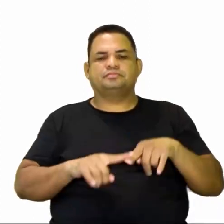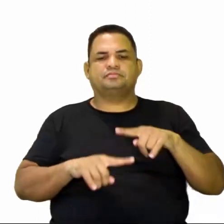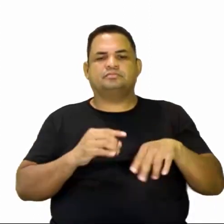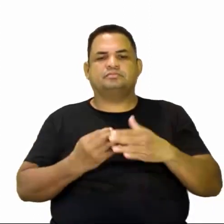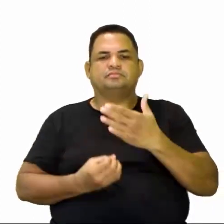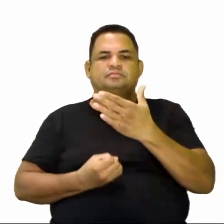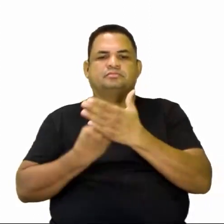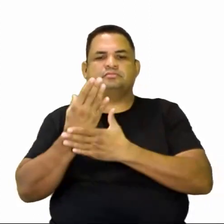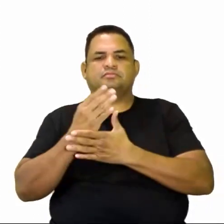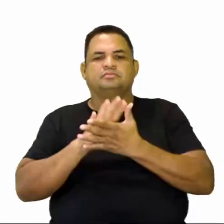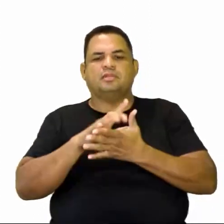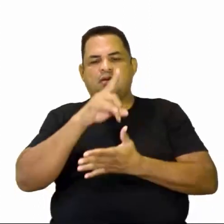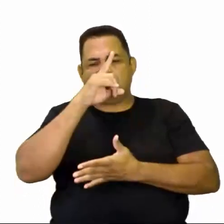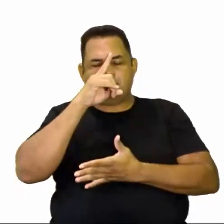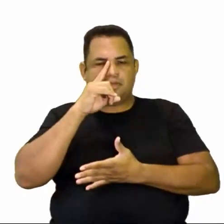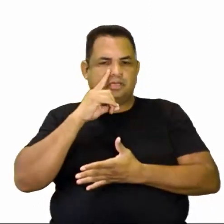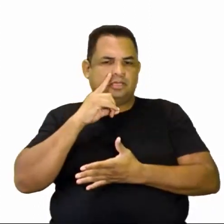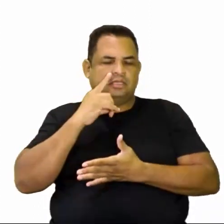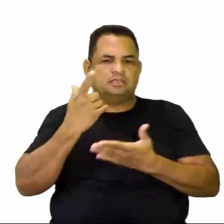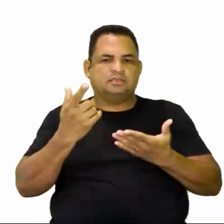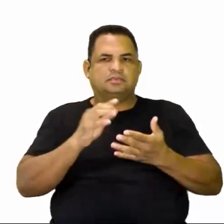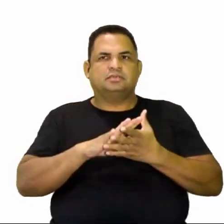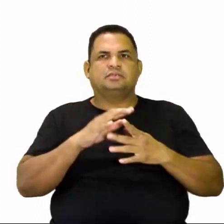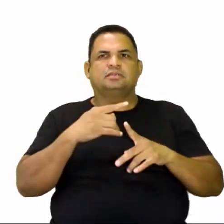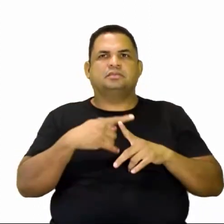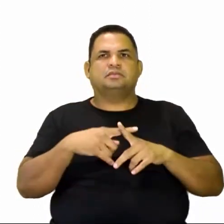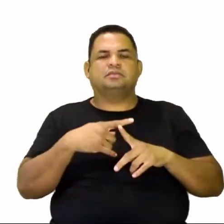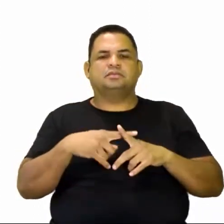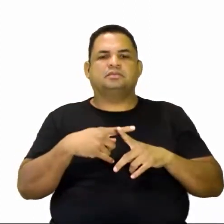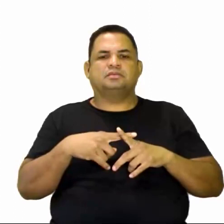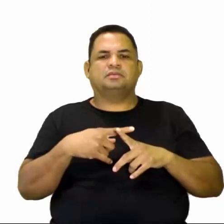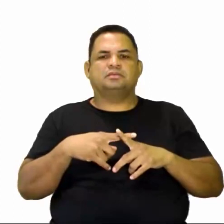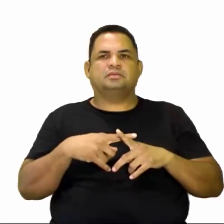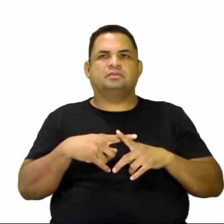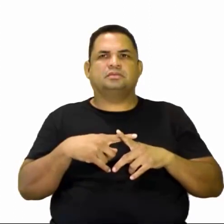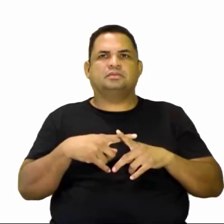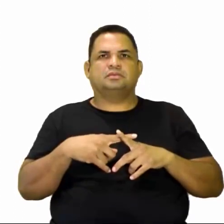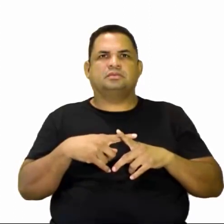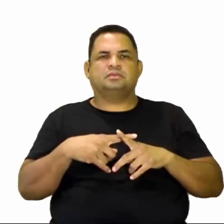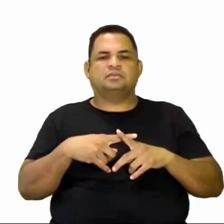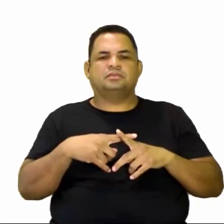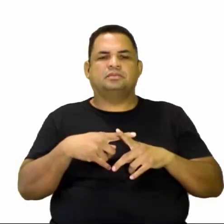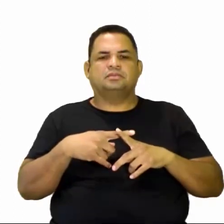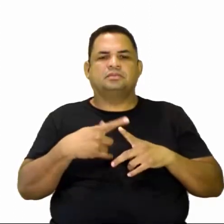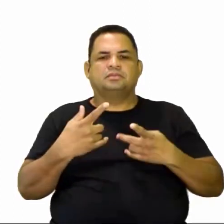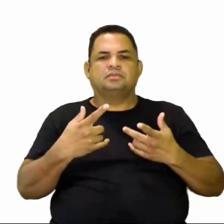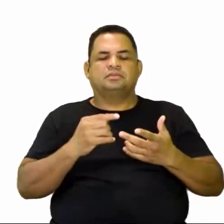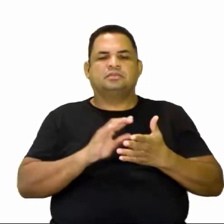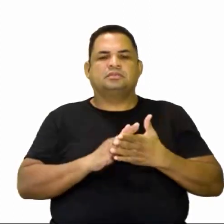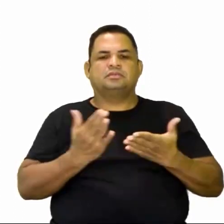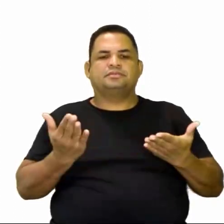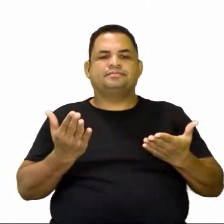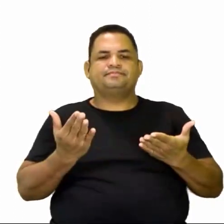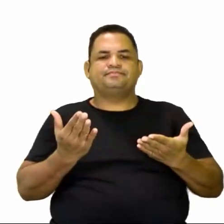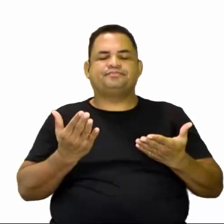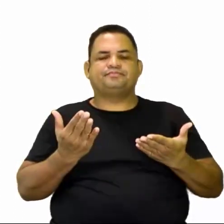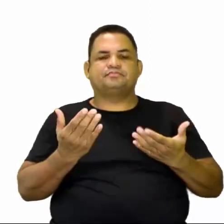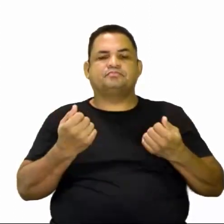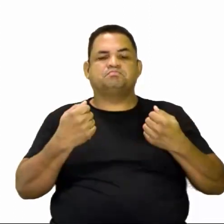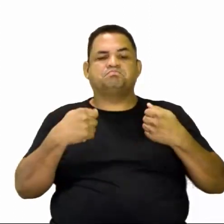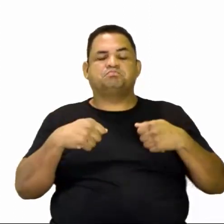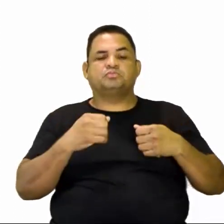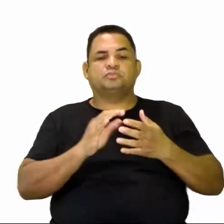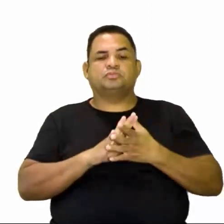formou amarelado. Por isso, a professora Sabrina, anteriormente, explicou que você pode